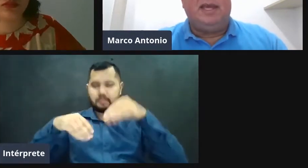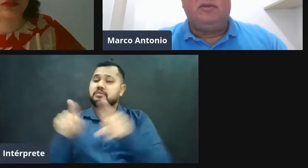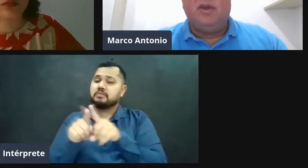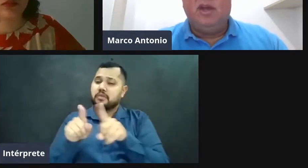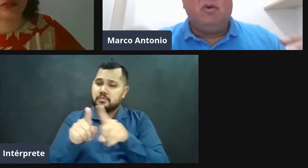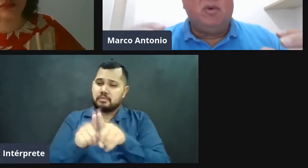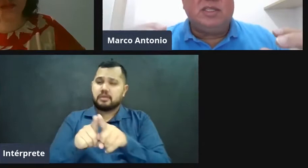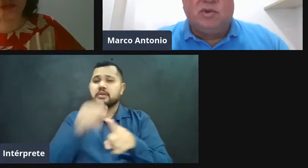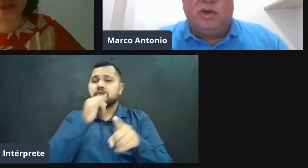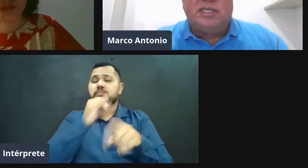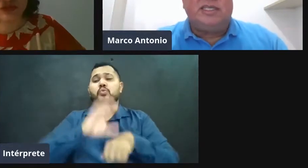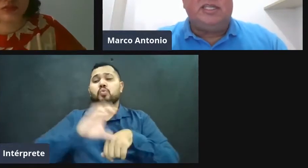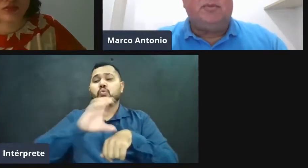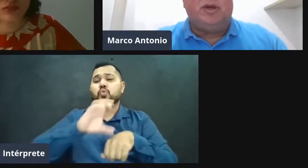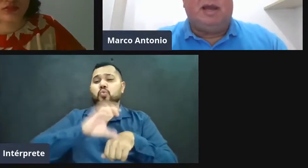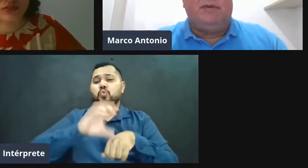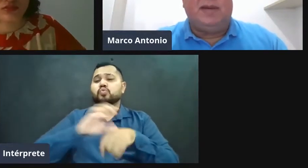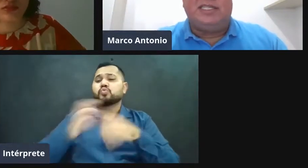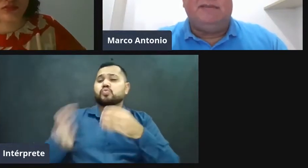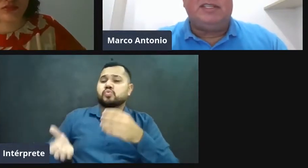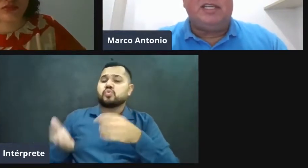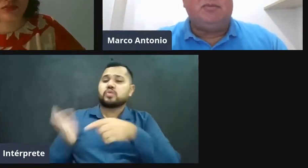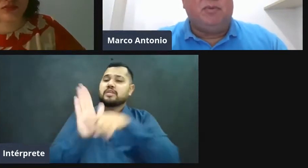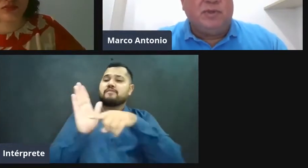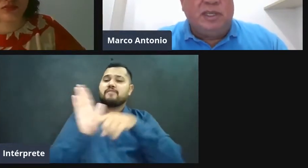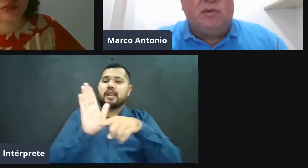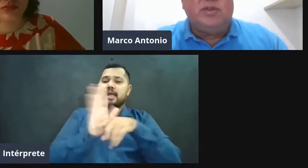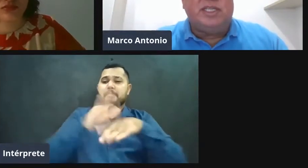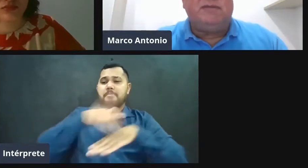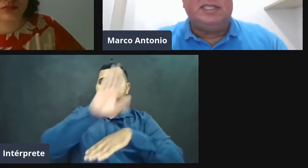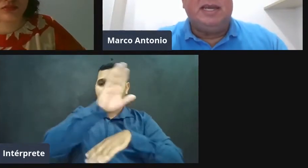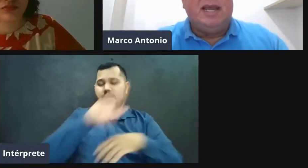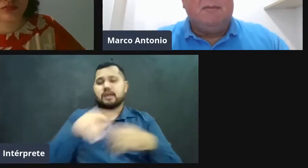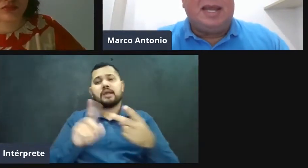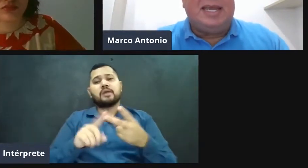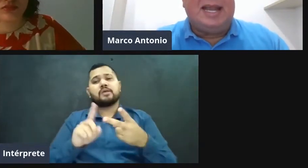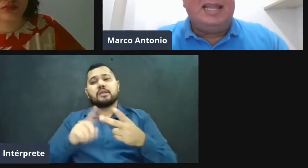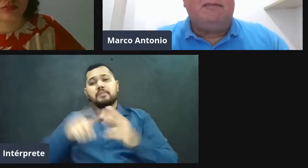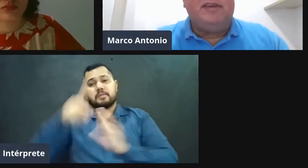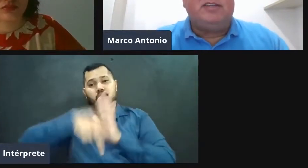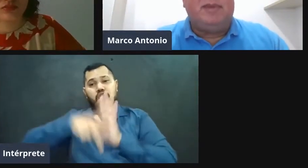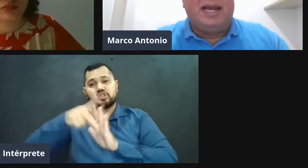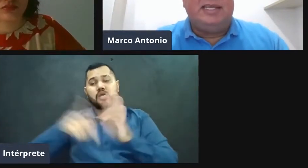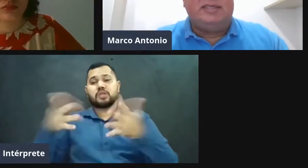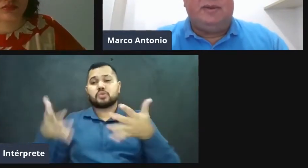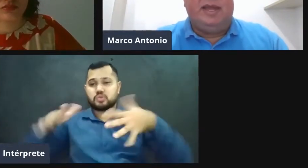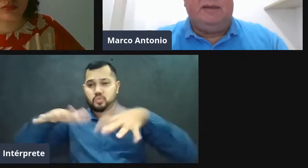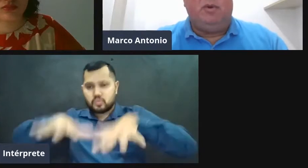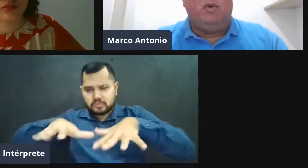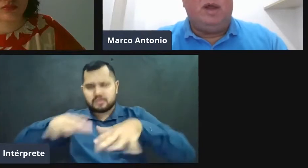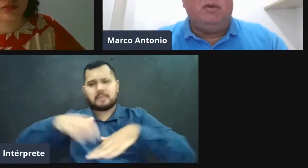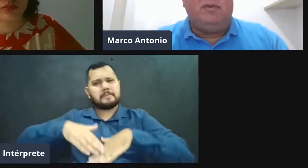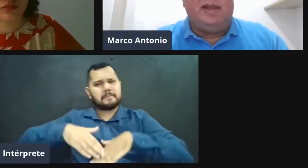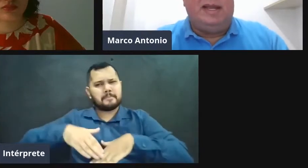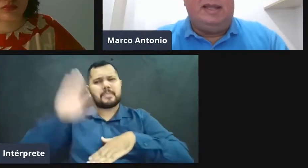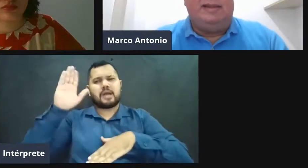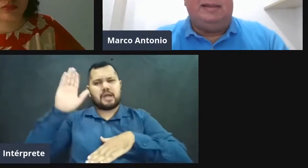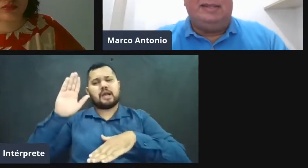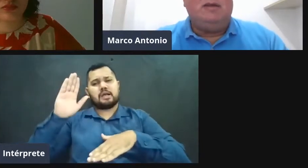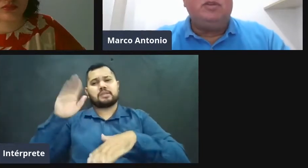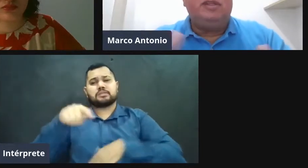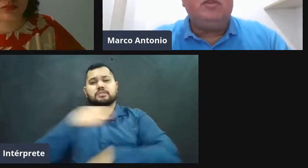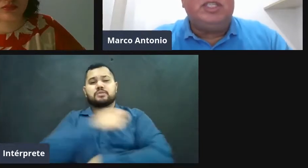curso de nivelamento, com ações que a gente afirmativas, que a gente inclusivas, né, para que cada vez mais o